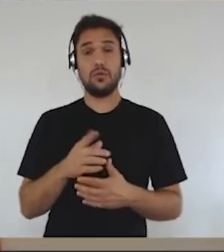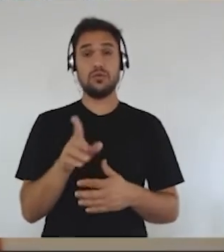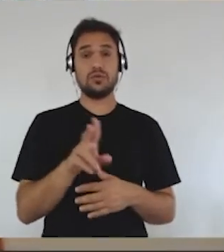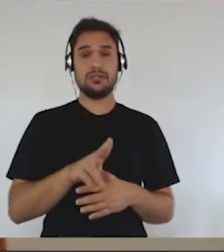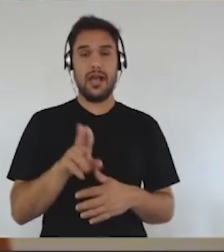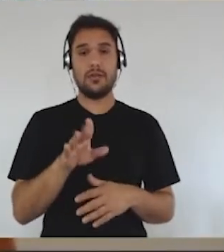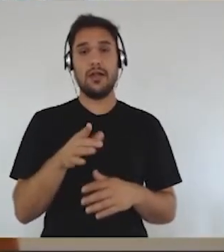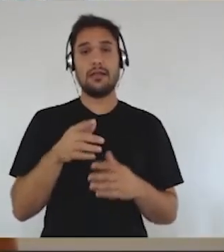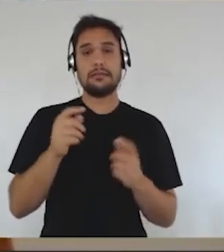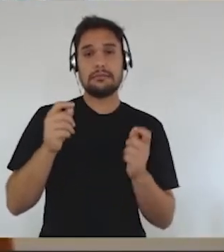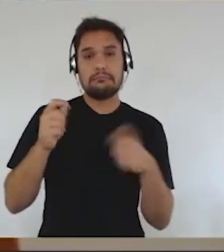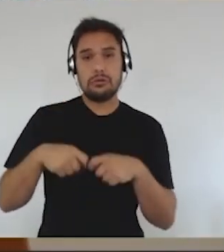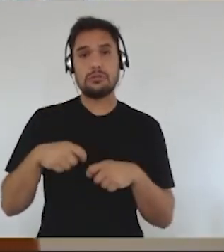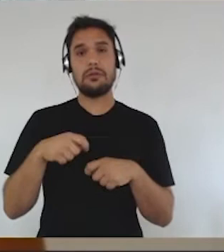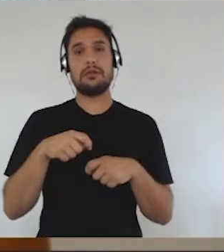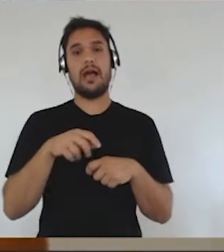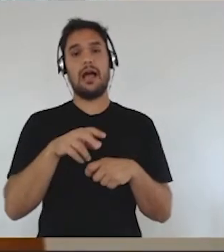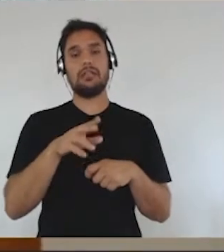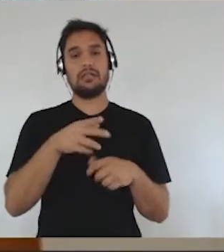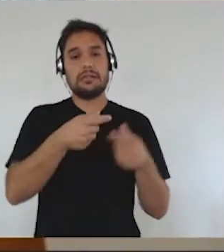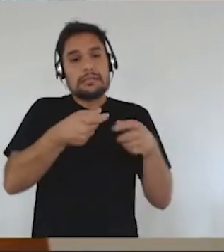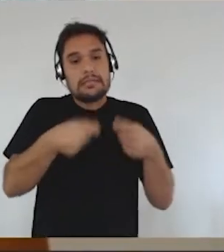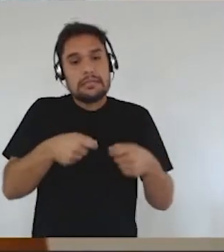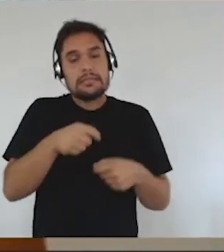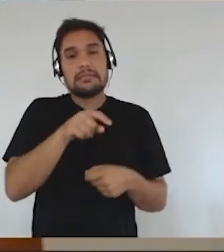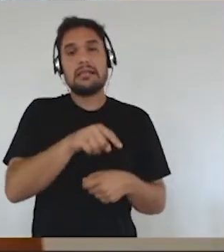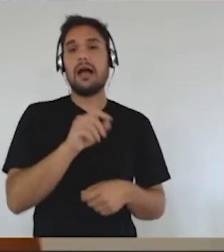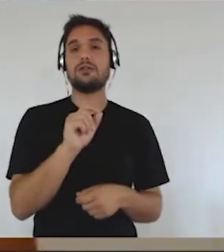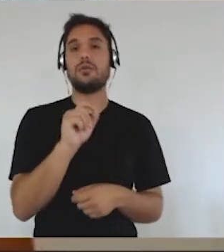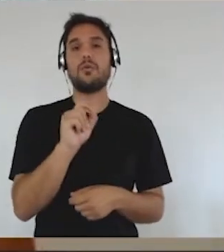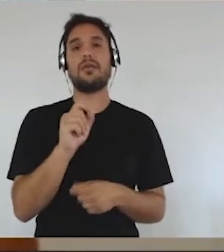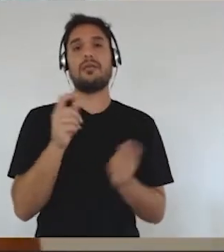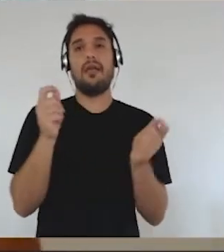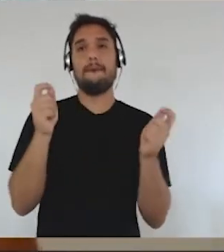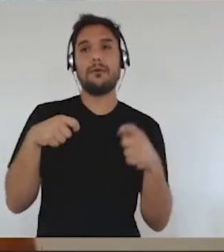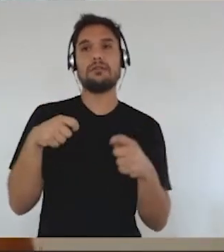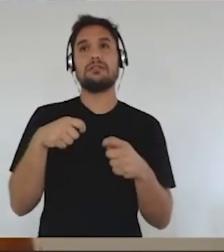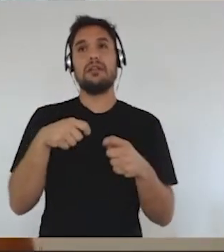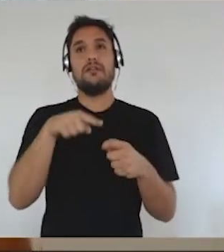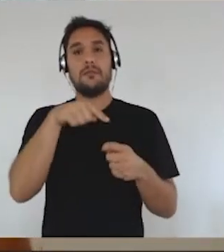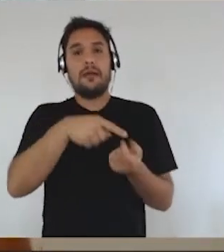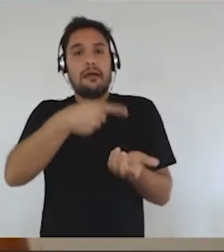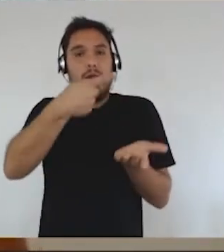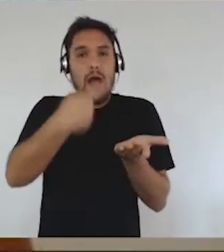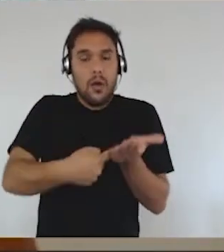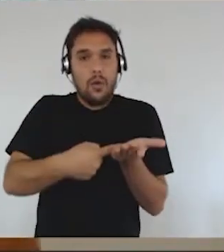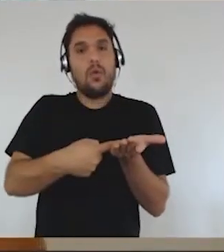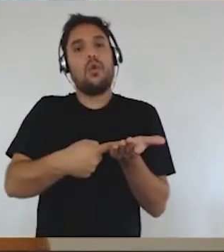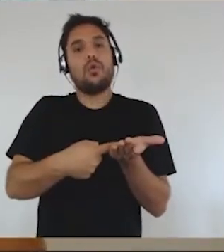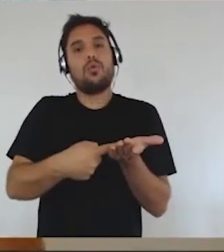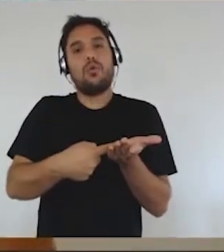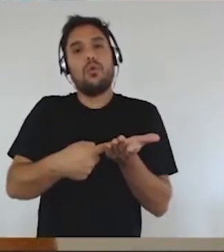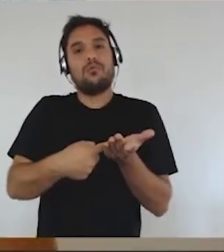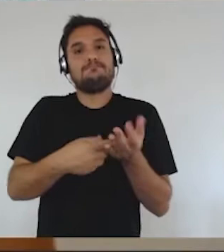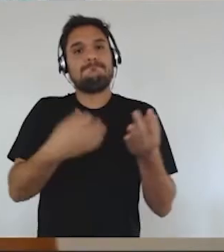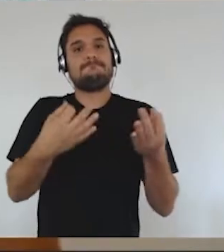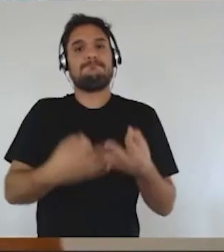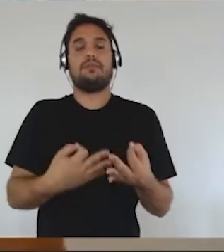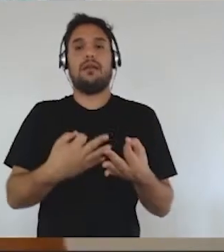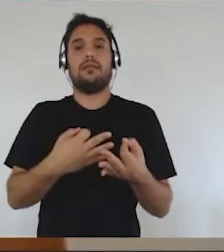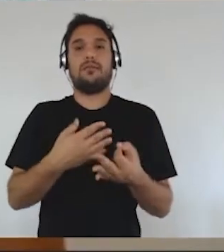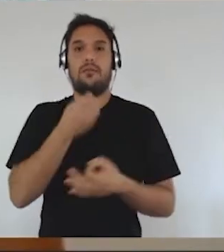daquelas possibilidades, daquelas necessidades, o que é possível para aquele acordo se tornar eficaz